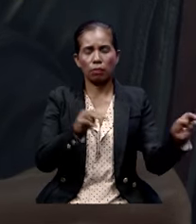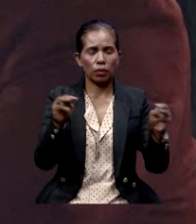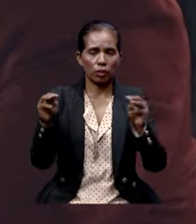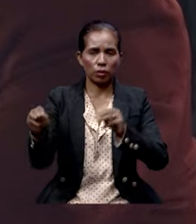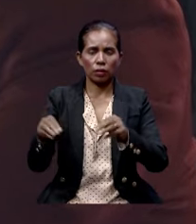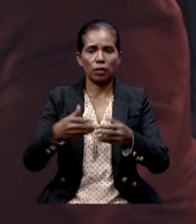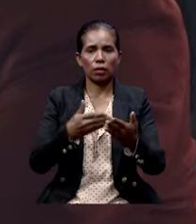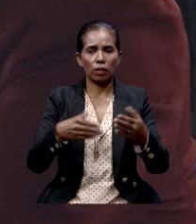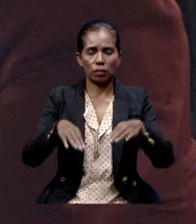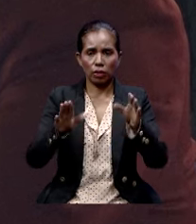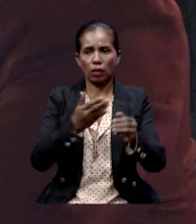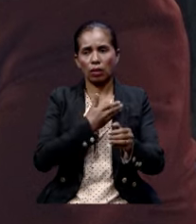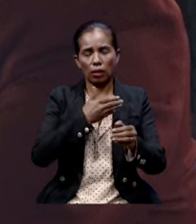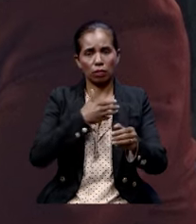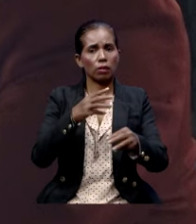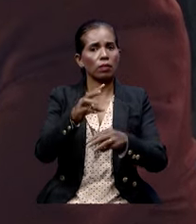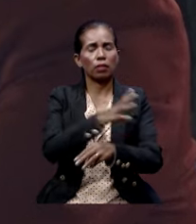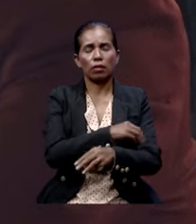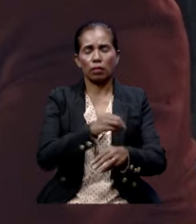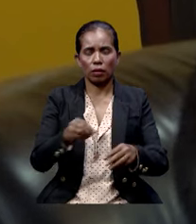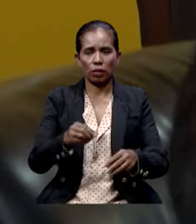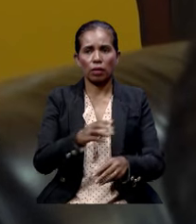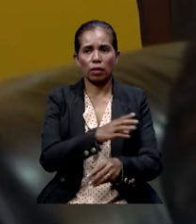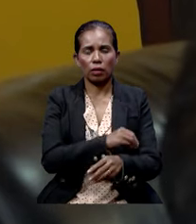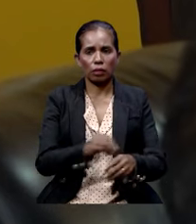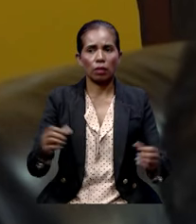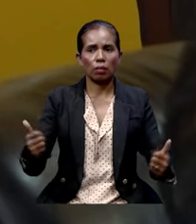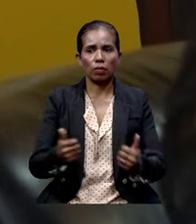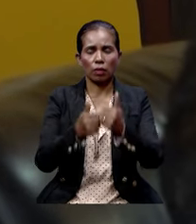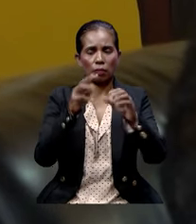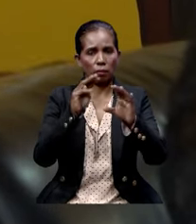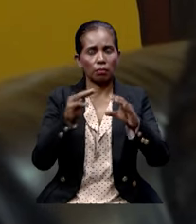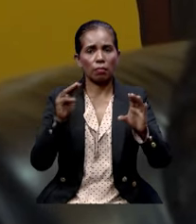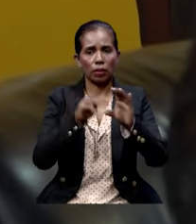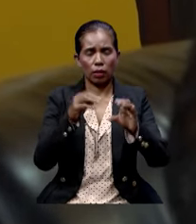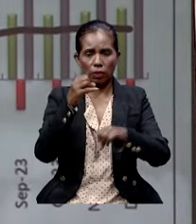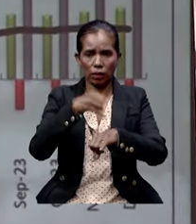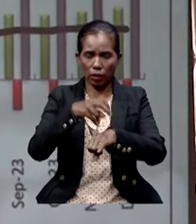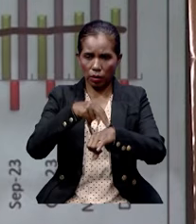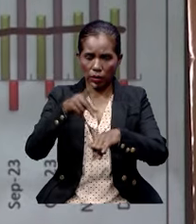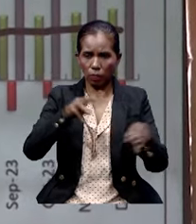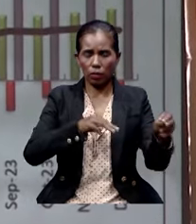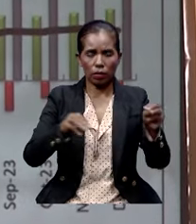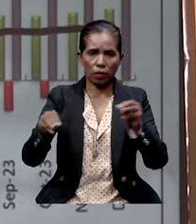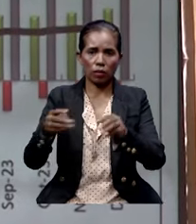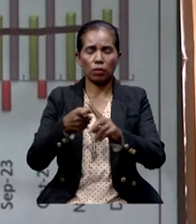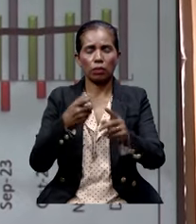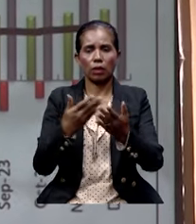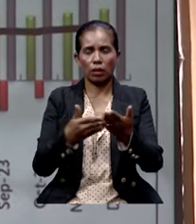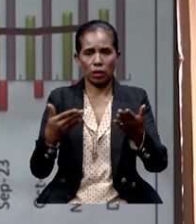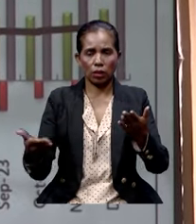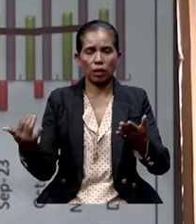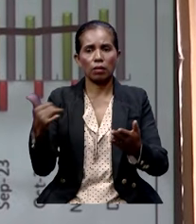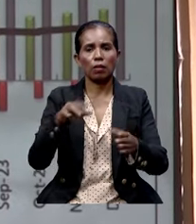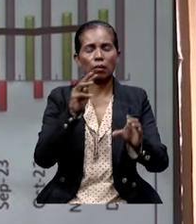preço russo produto roto nebe e a dependência macaxe para a competição mercado internacional no mudança preço russo produto dependência